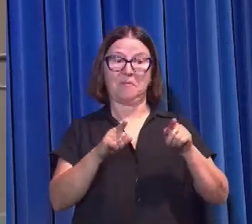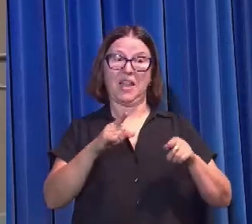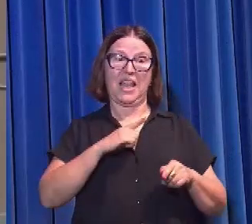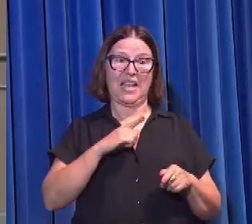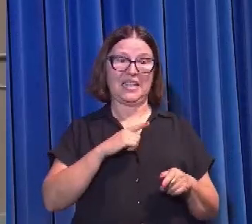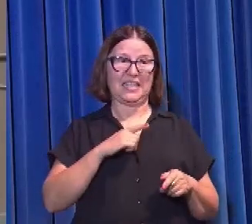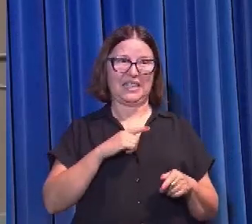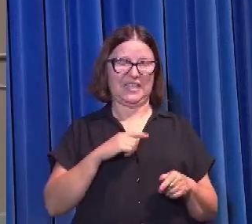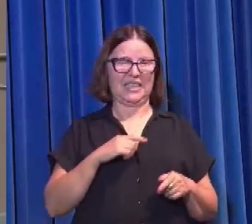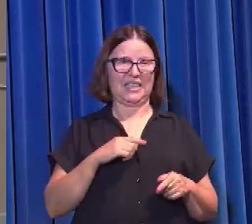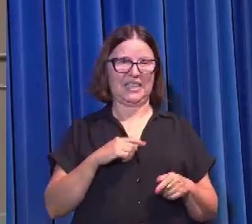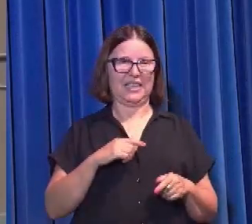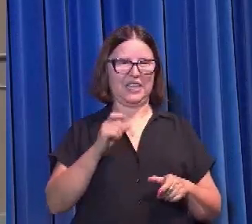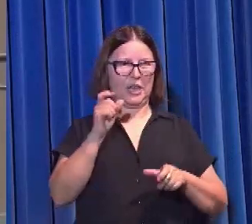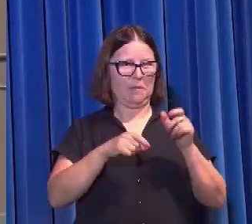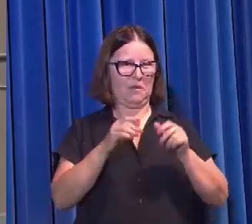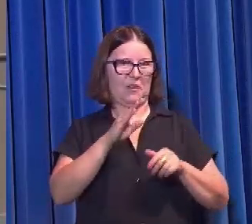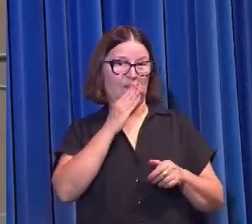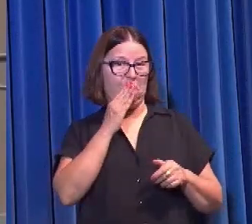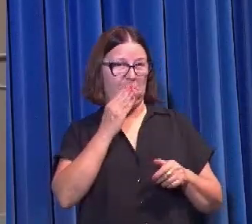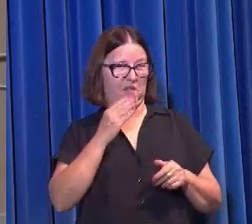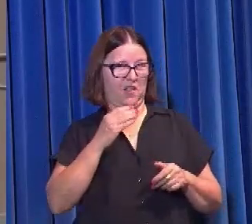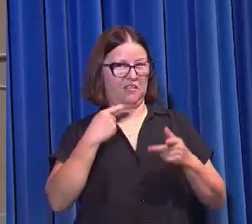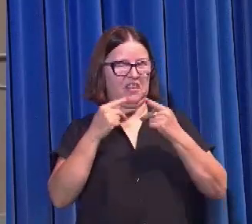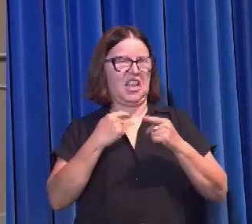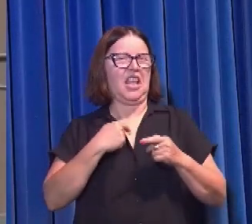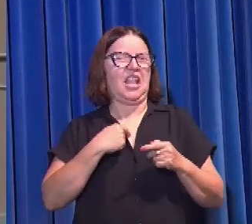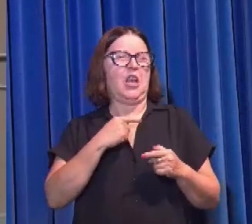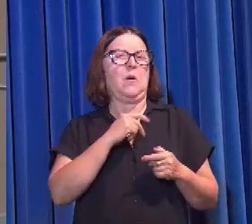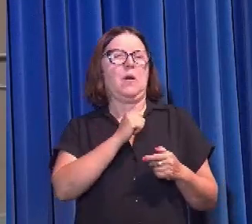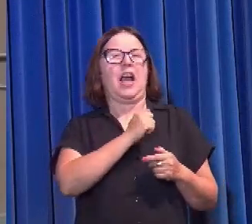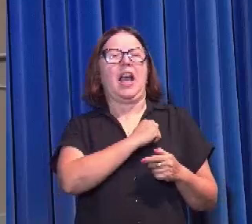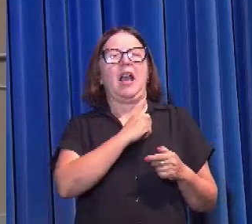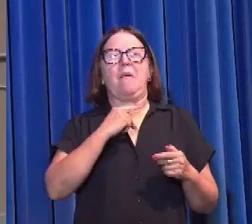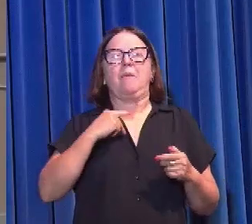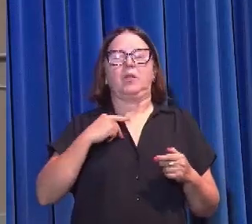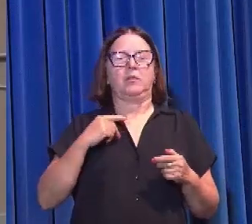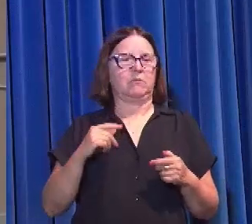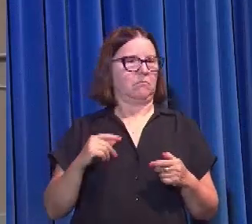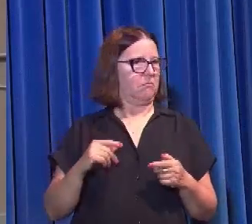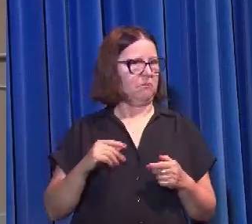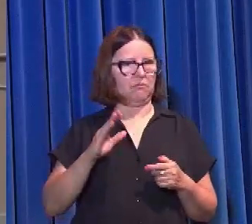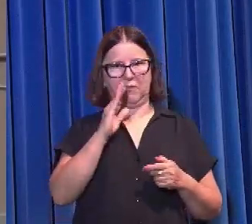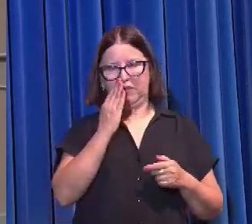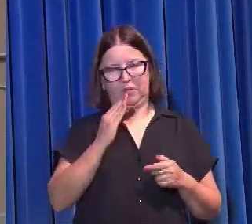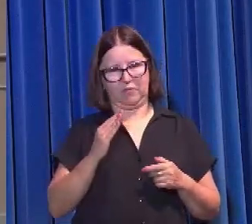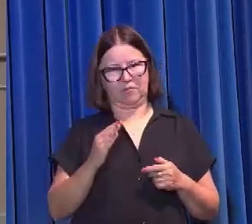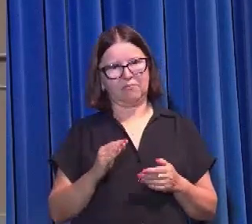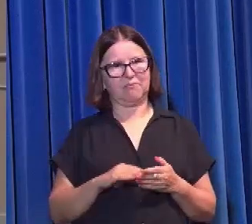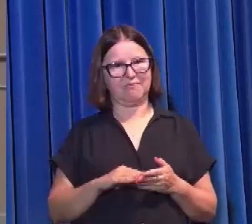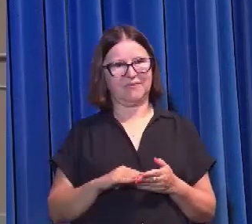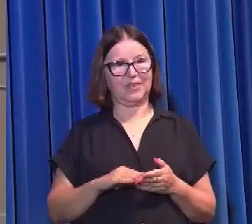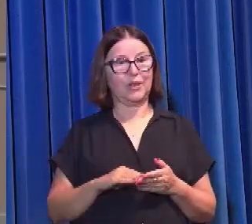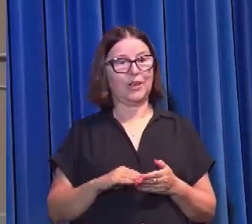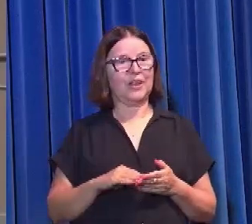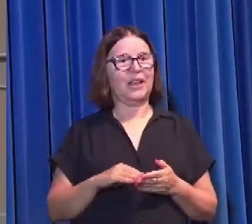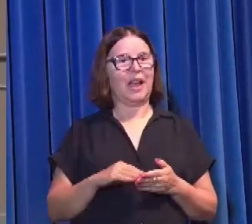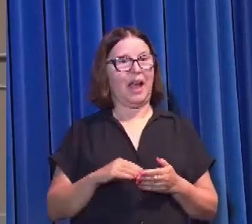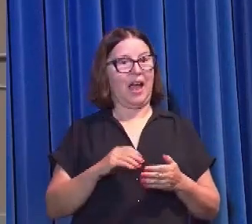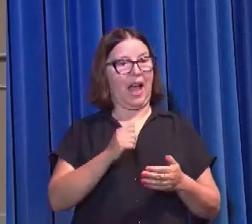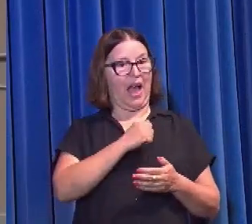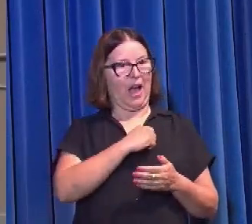Senhor. Nós temos os apóstolos, os bons, os originais. Nós temos